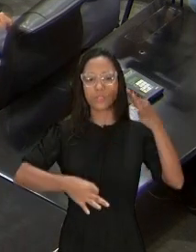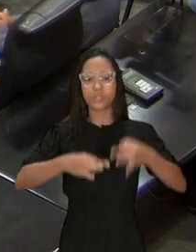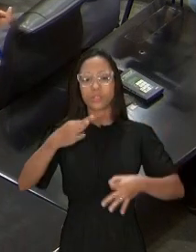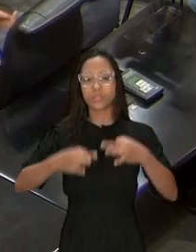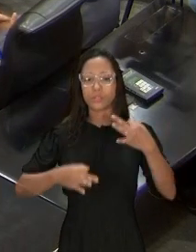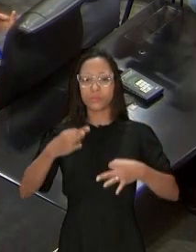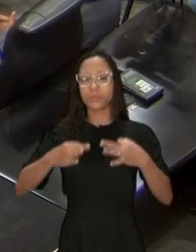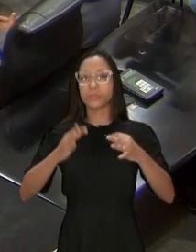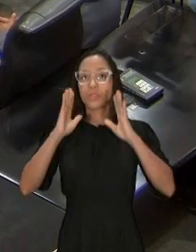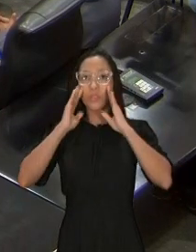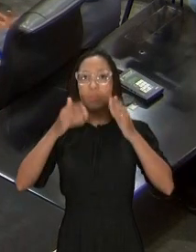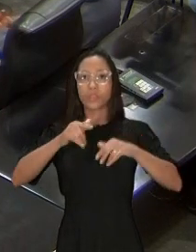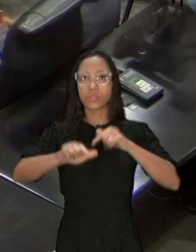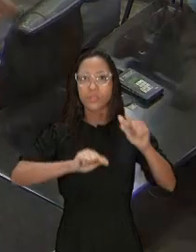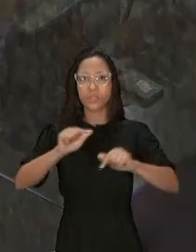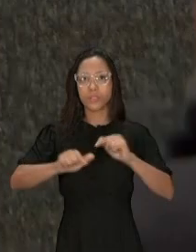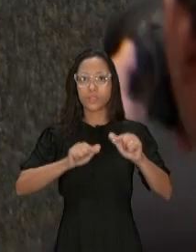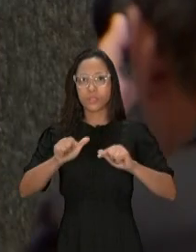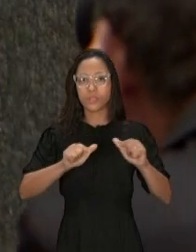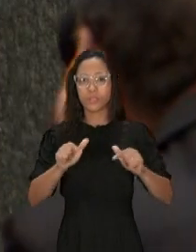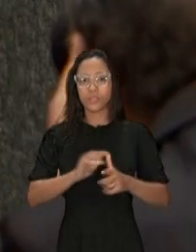do Trabalho.